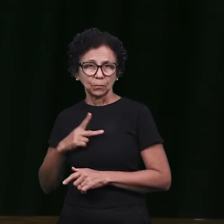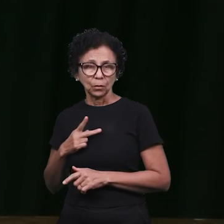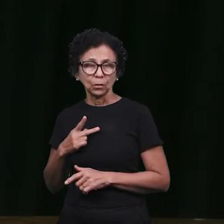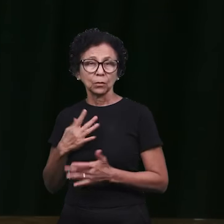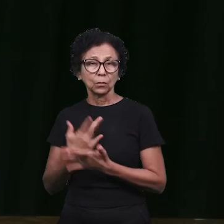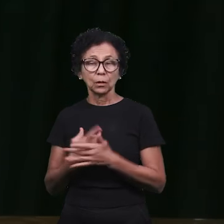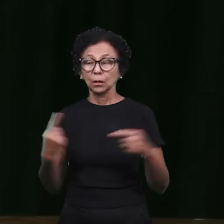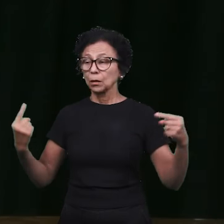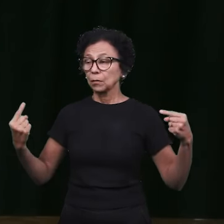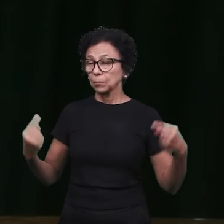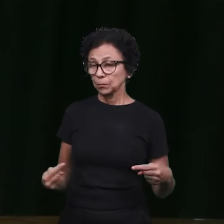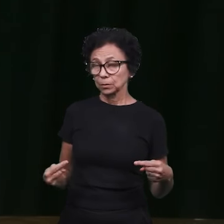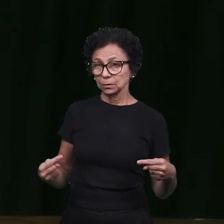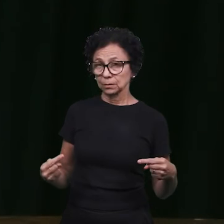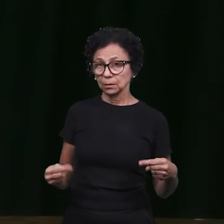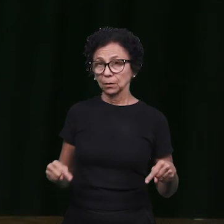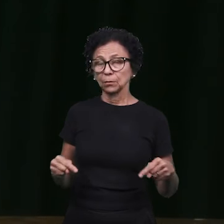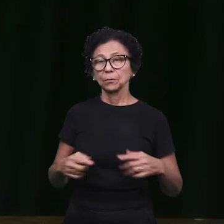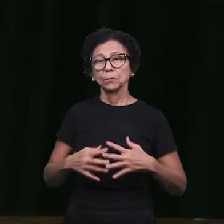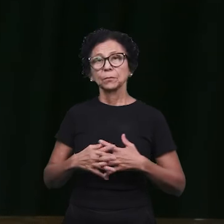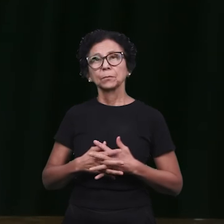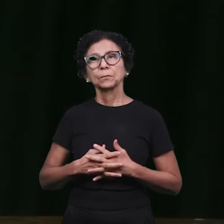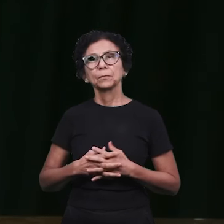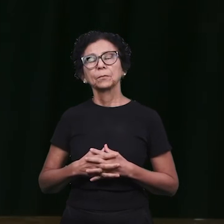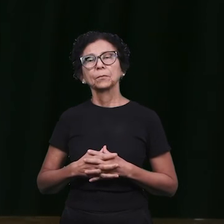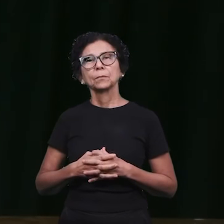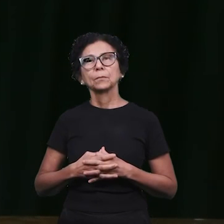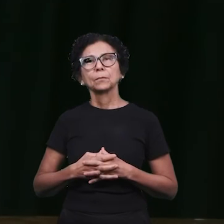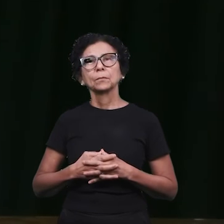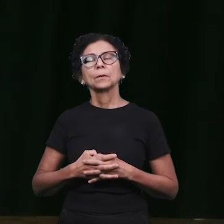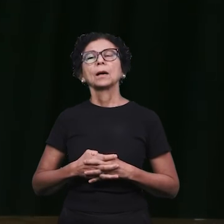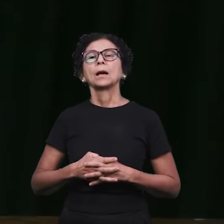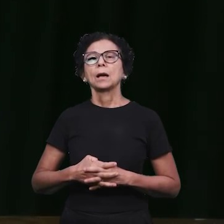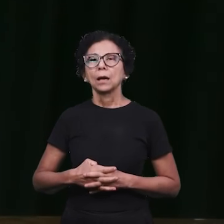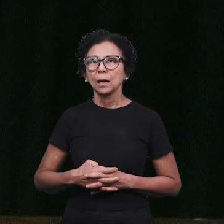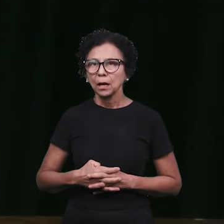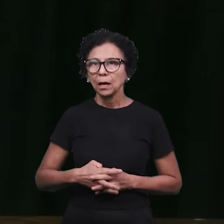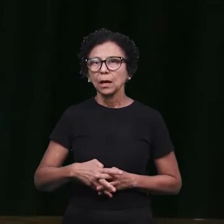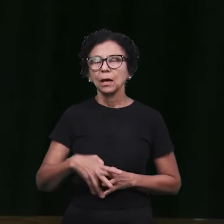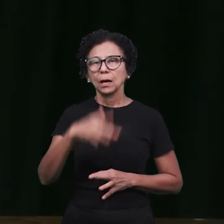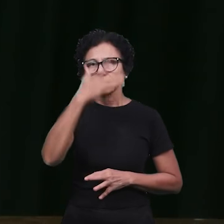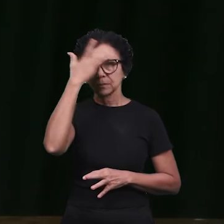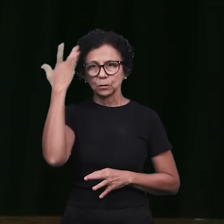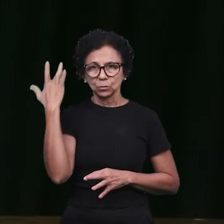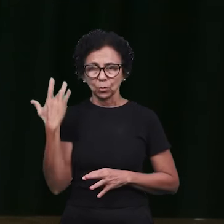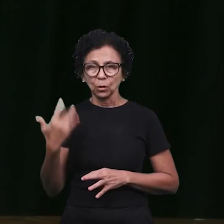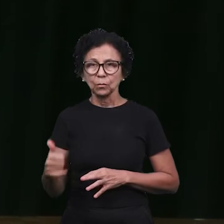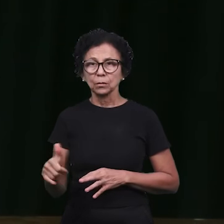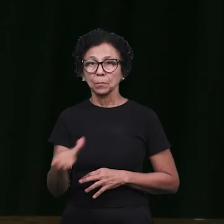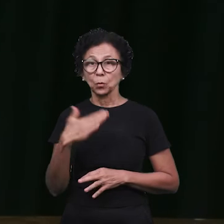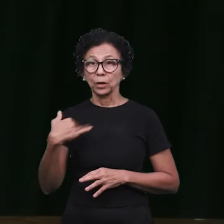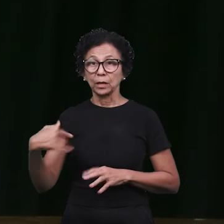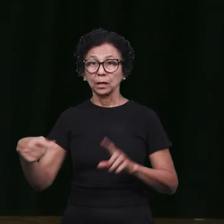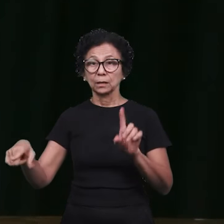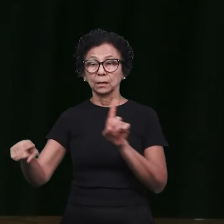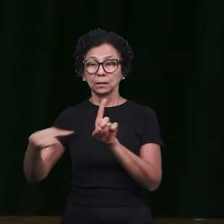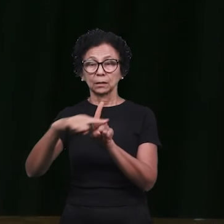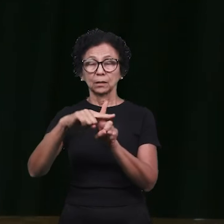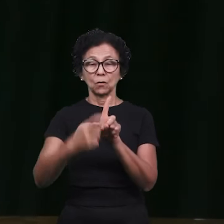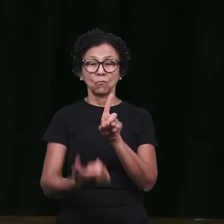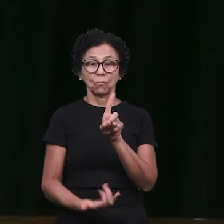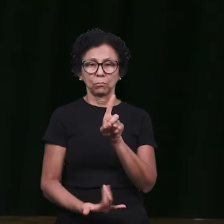oposição levando os irmãos para as fogueiras, para as cruzes, para as arenas. Era